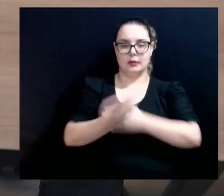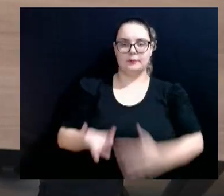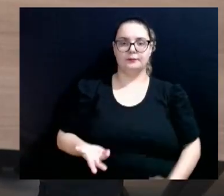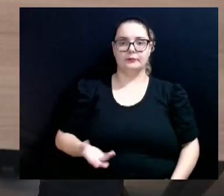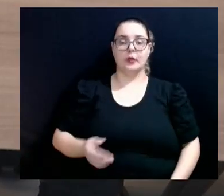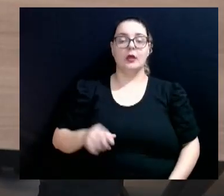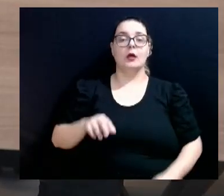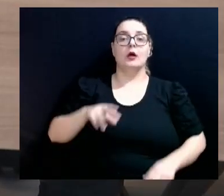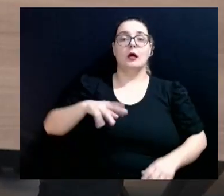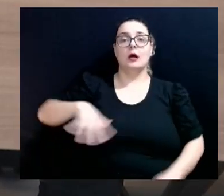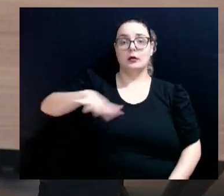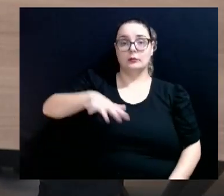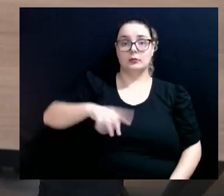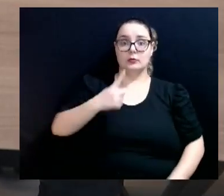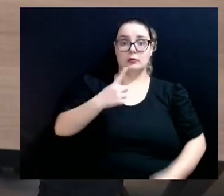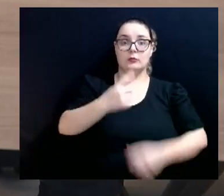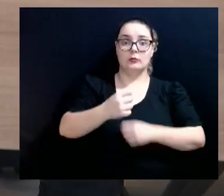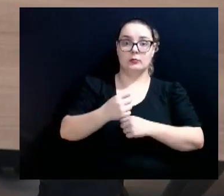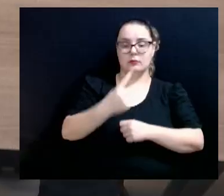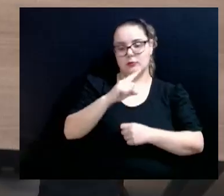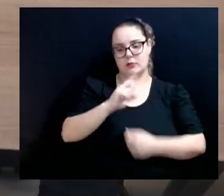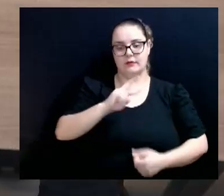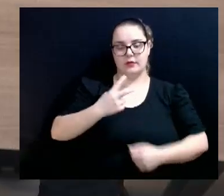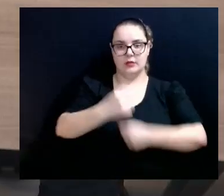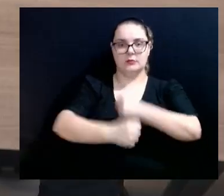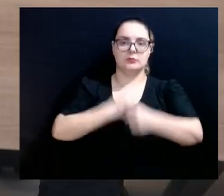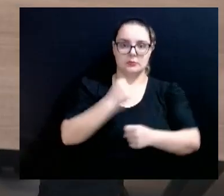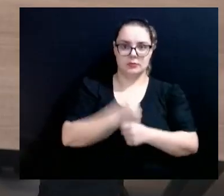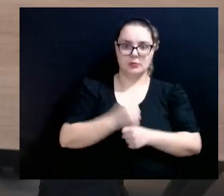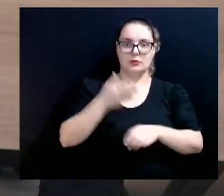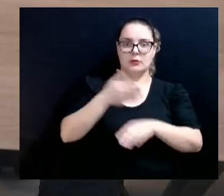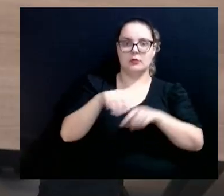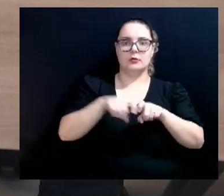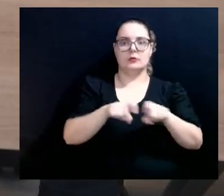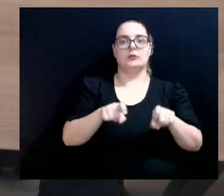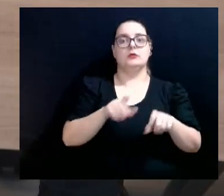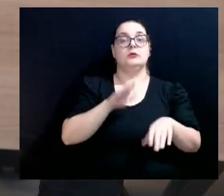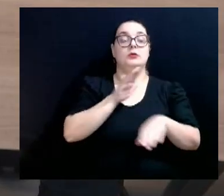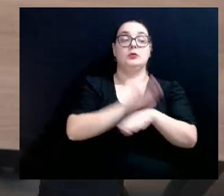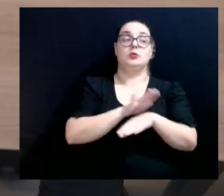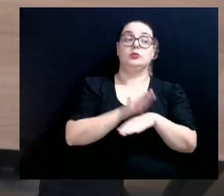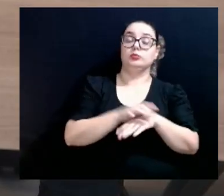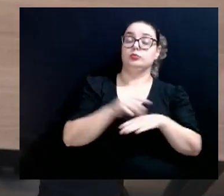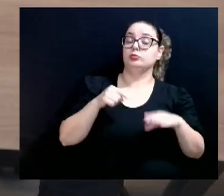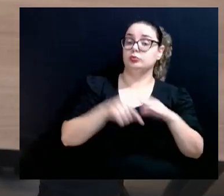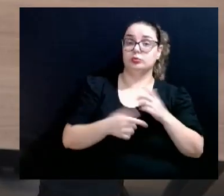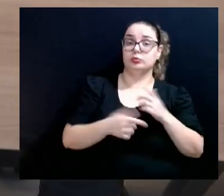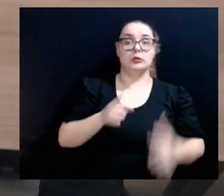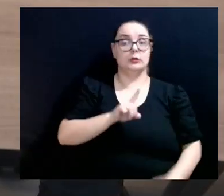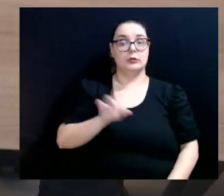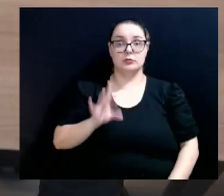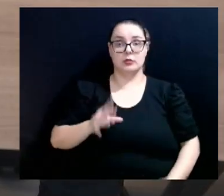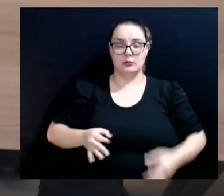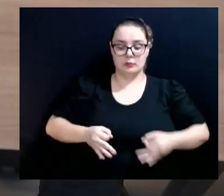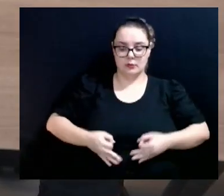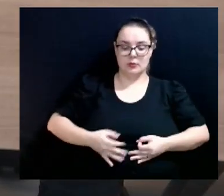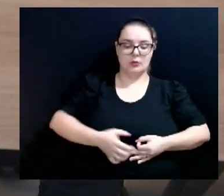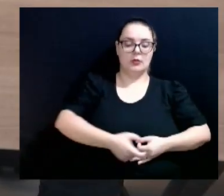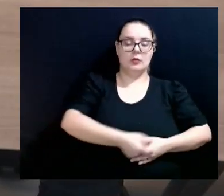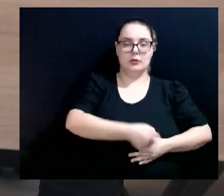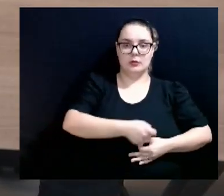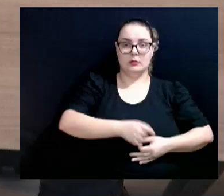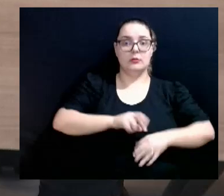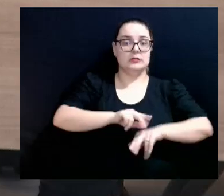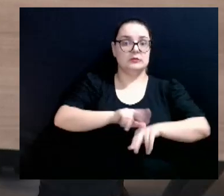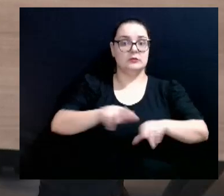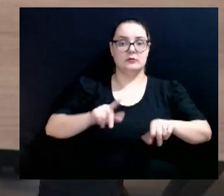ano ao ginecologista já colabora muito, não só para o câncer de ovário, mas para vários tipos de câncer também. Então,